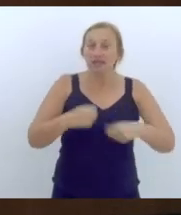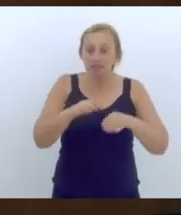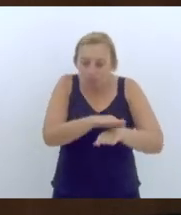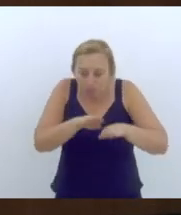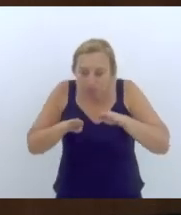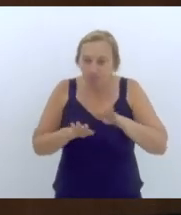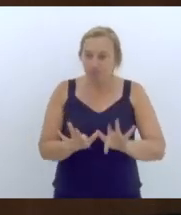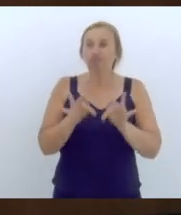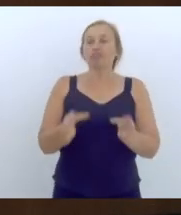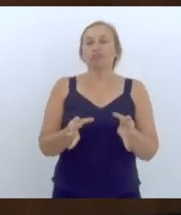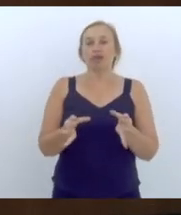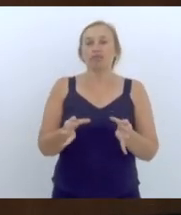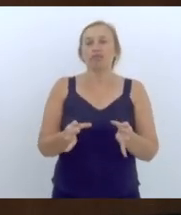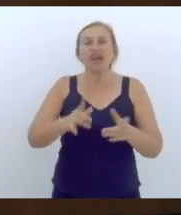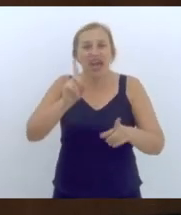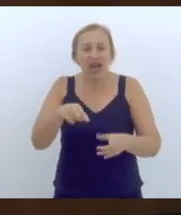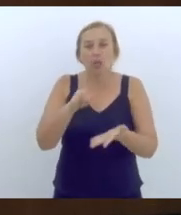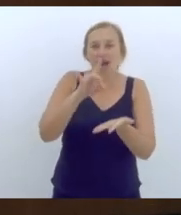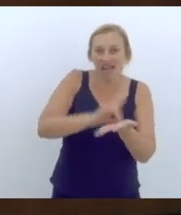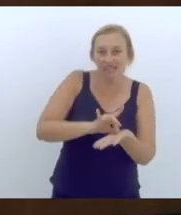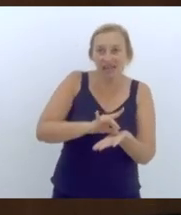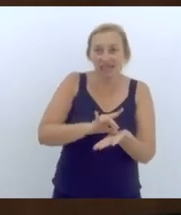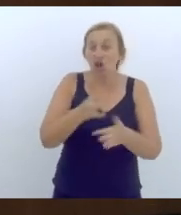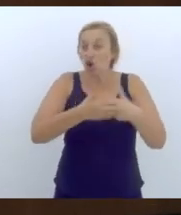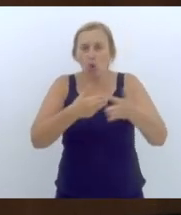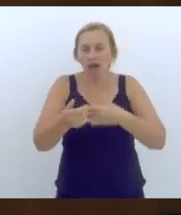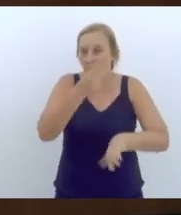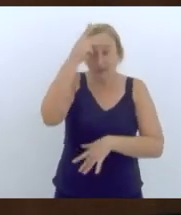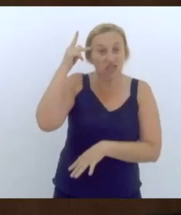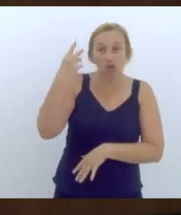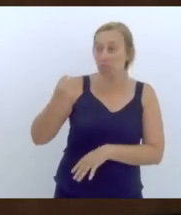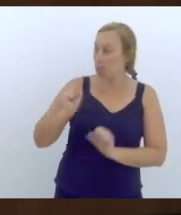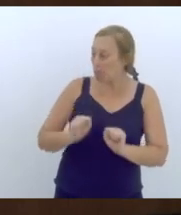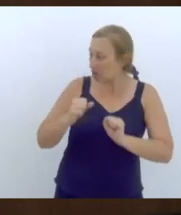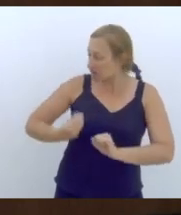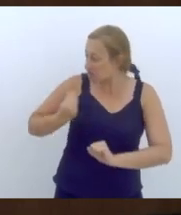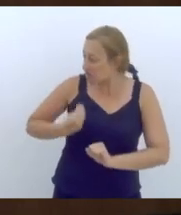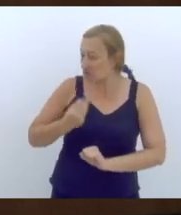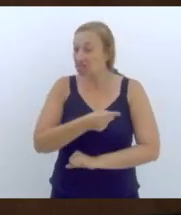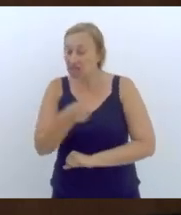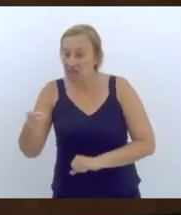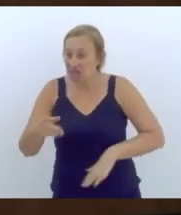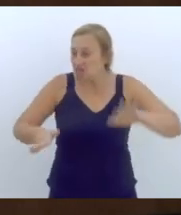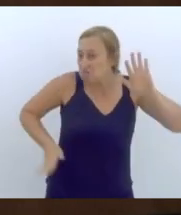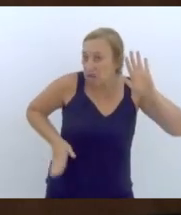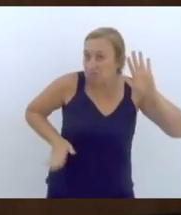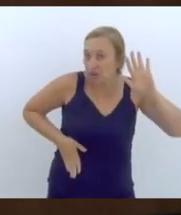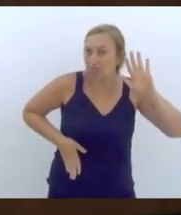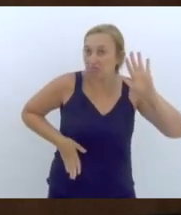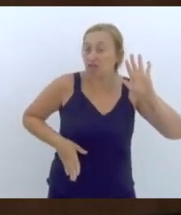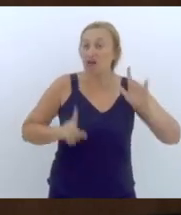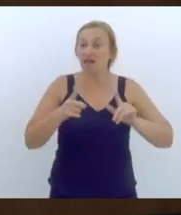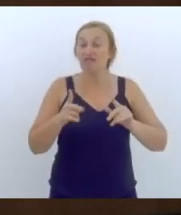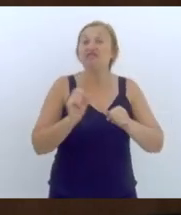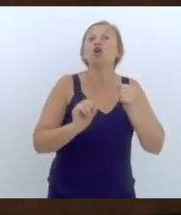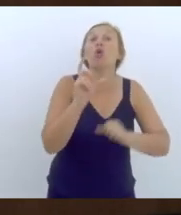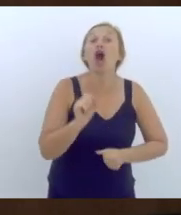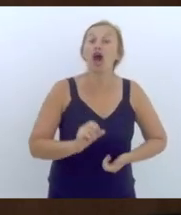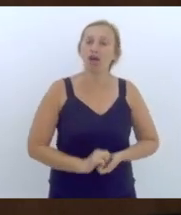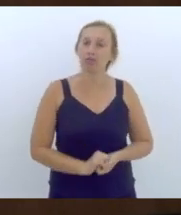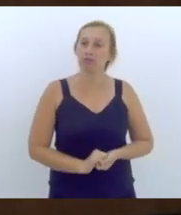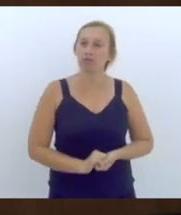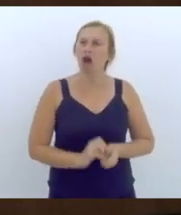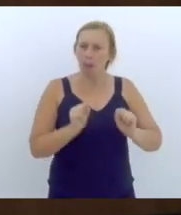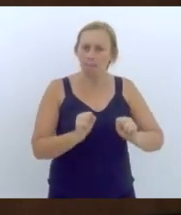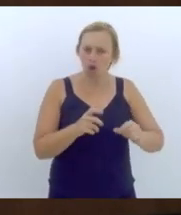nesse momento, porque é uma realidade que qualquer um pode estar passando e esses traficantes, vagabundos, vão pegar e vão fazer o quê?